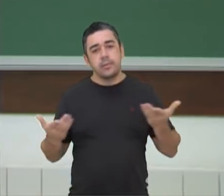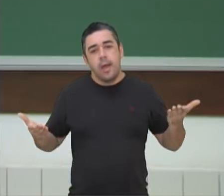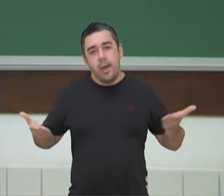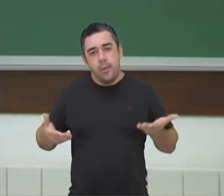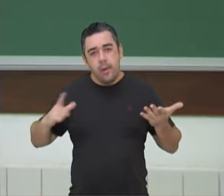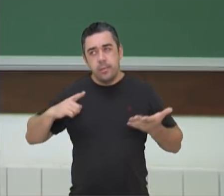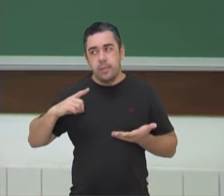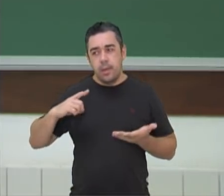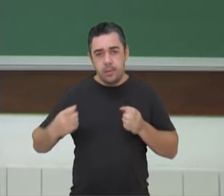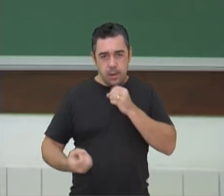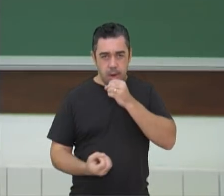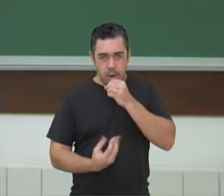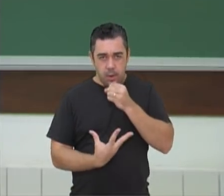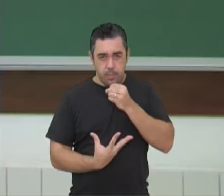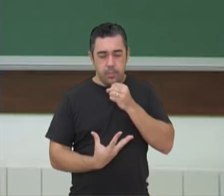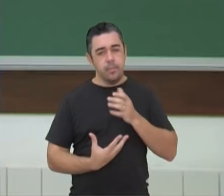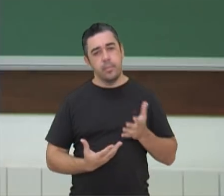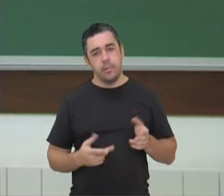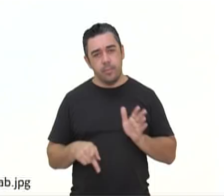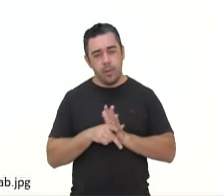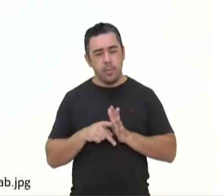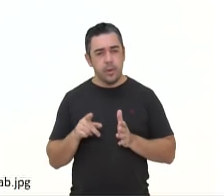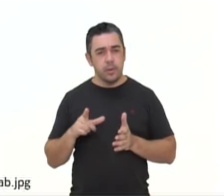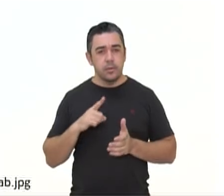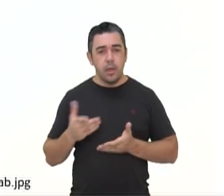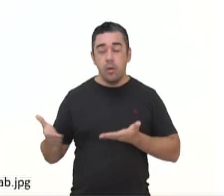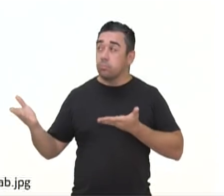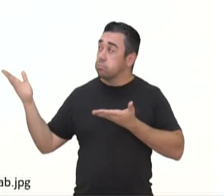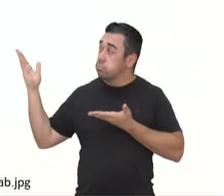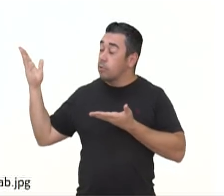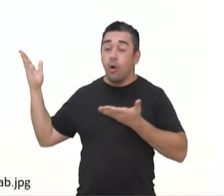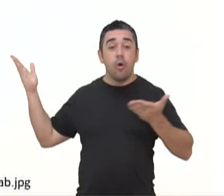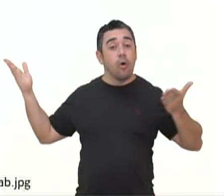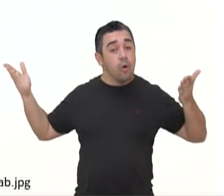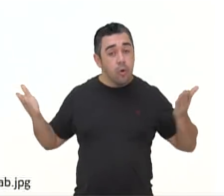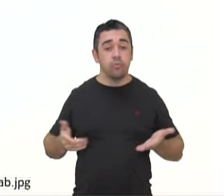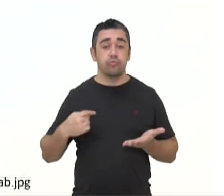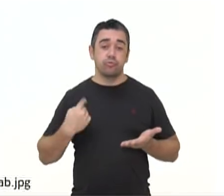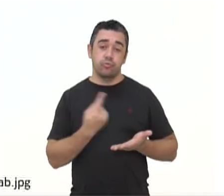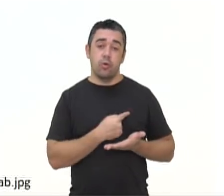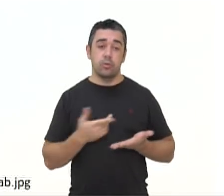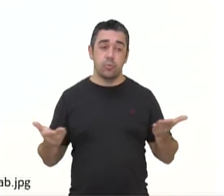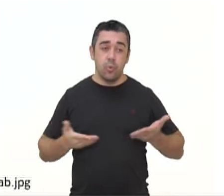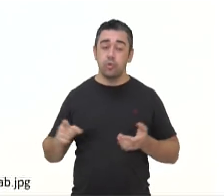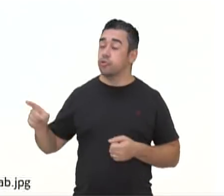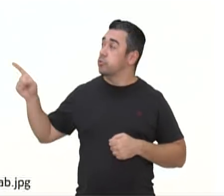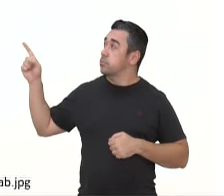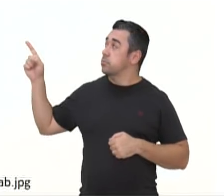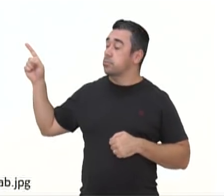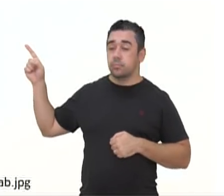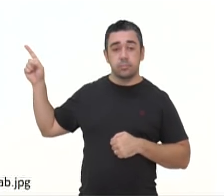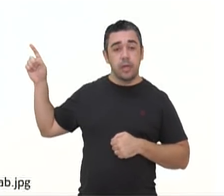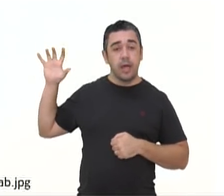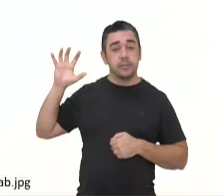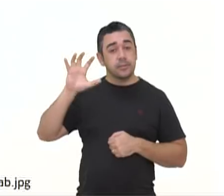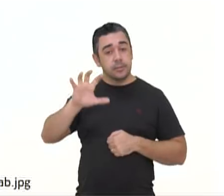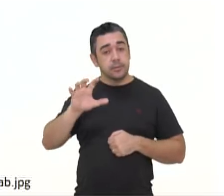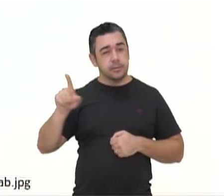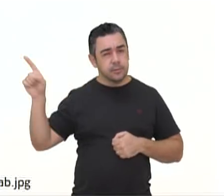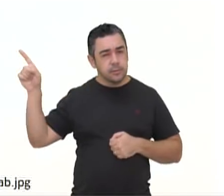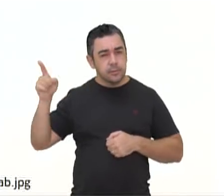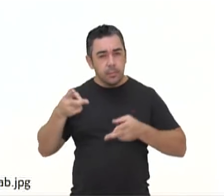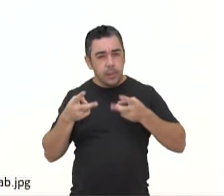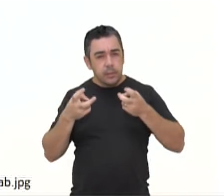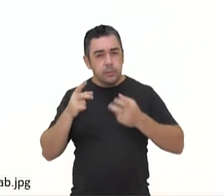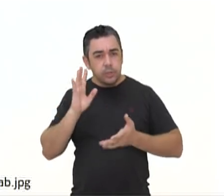lâmpada, e esse é o grande segredo. E eu trago para vocês o nosso microscópio de hoje em dia. Então observe, será que você